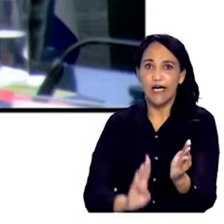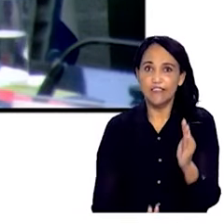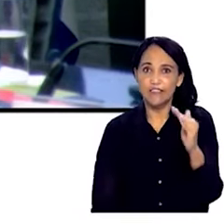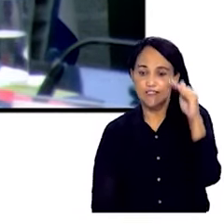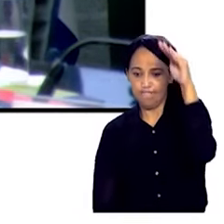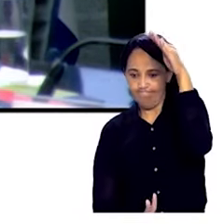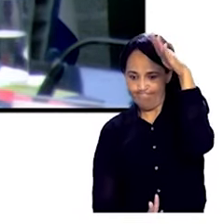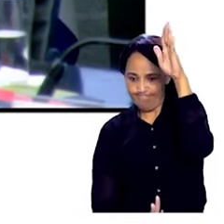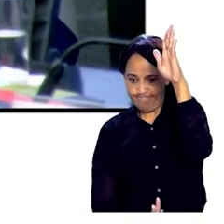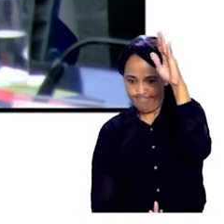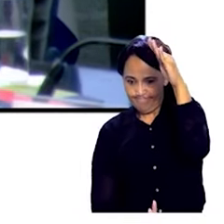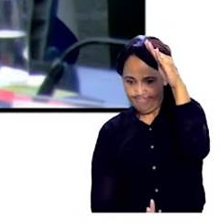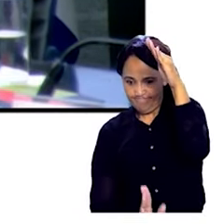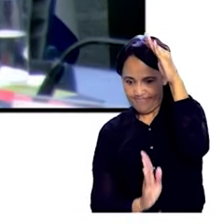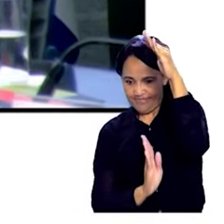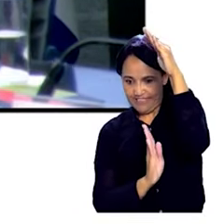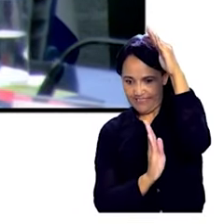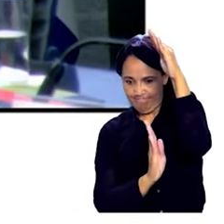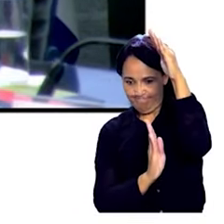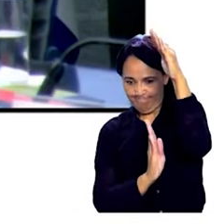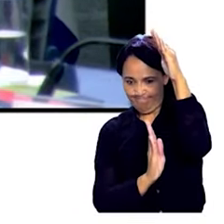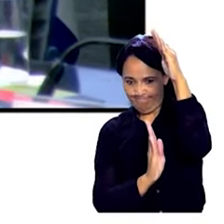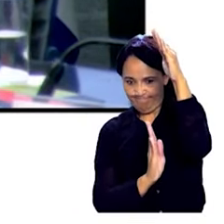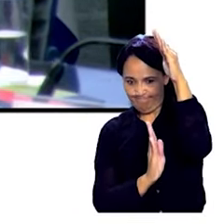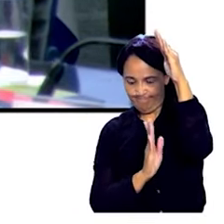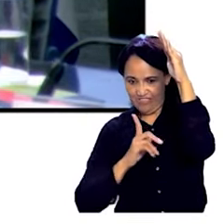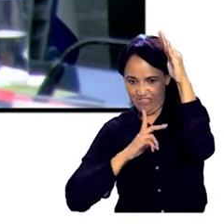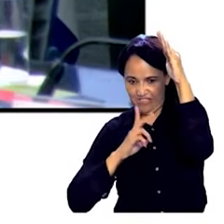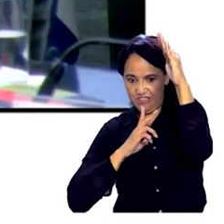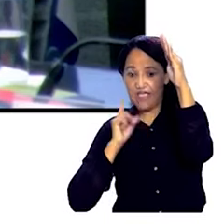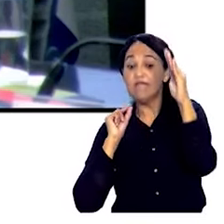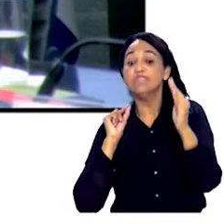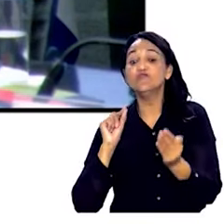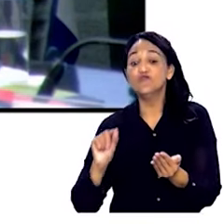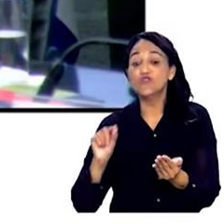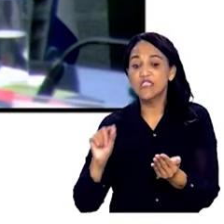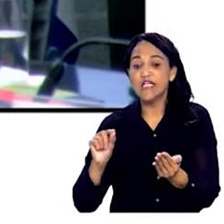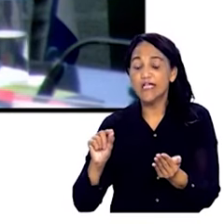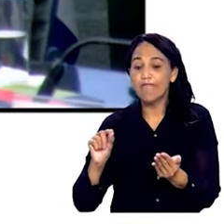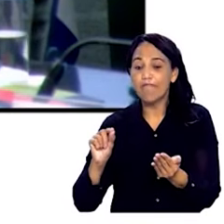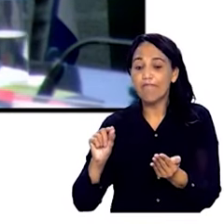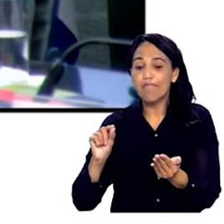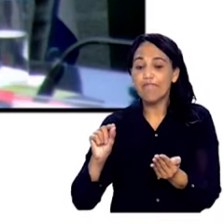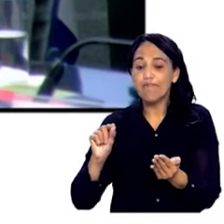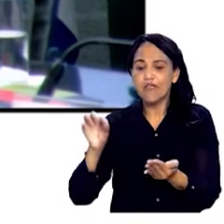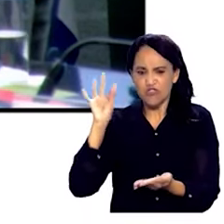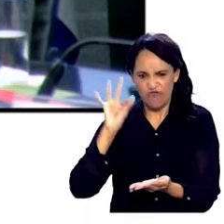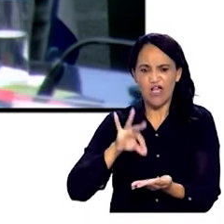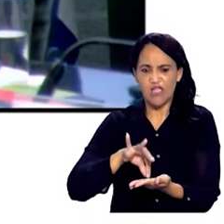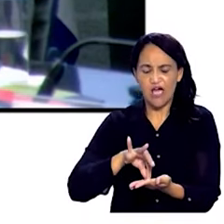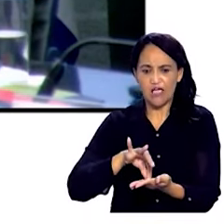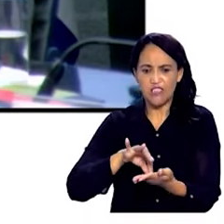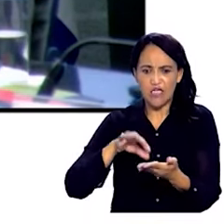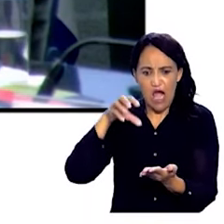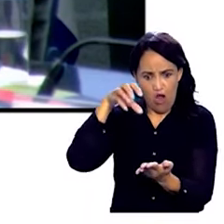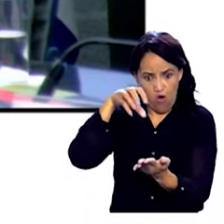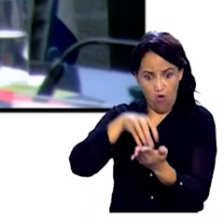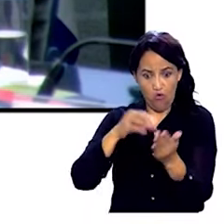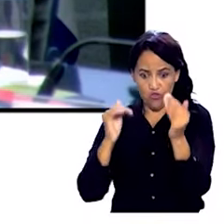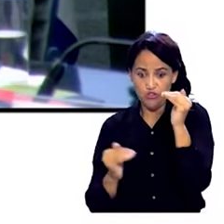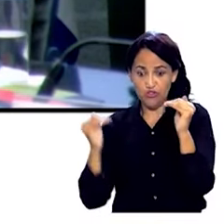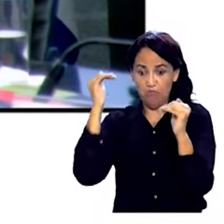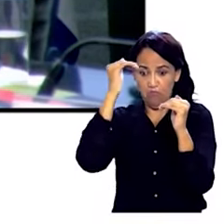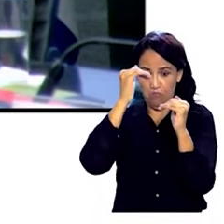o que temos eh na verdade na personalidade do da corte Suprema e do Peru